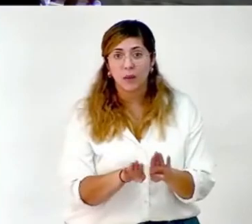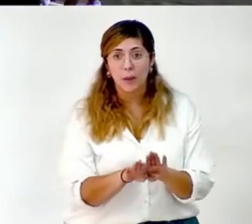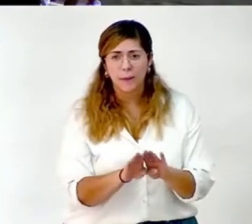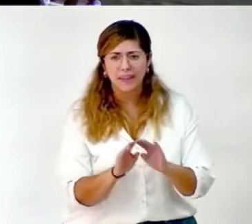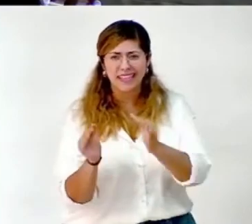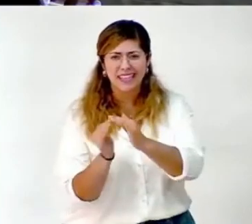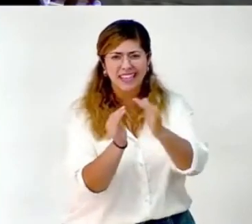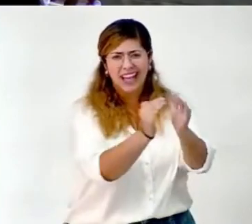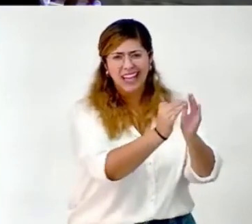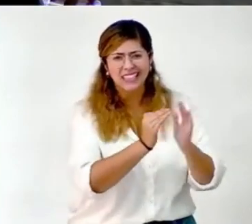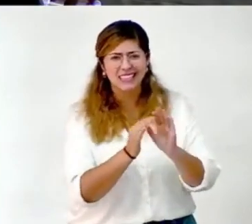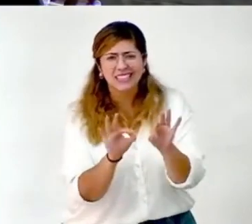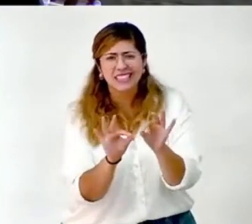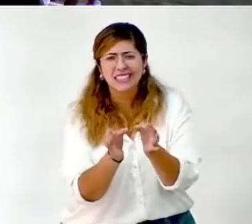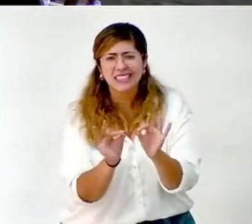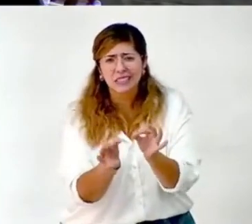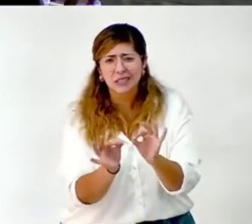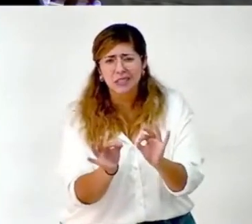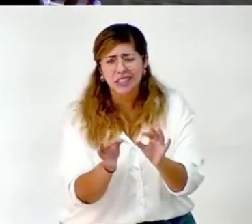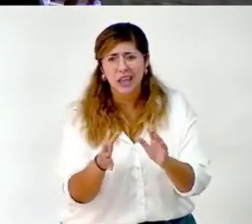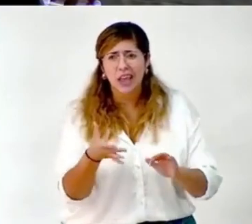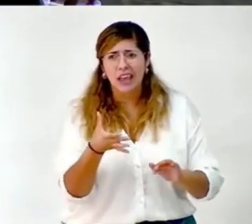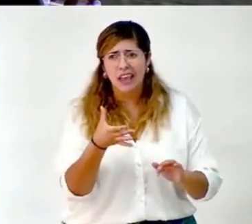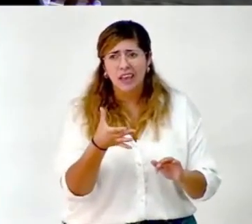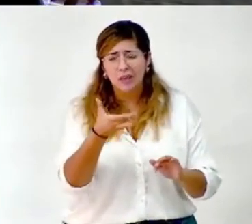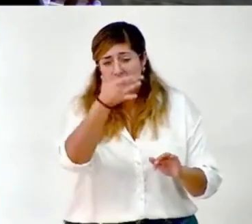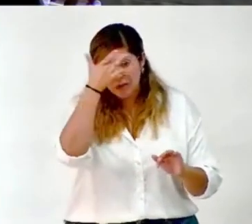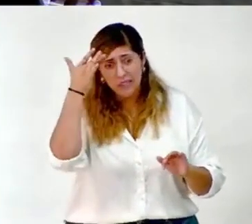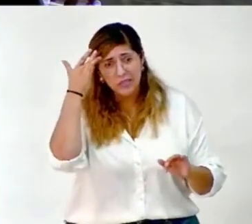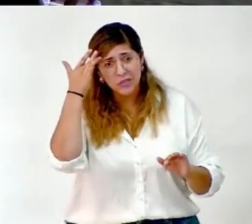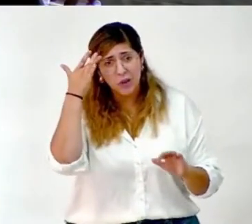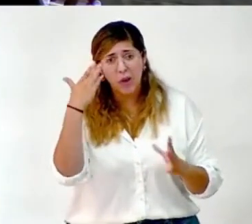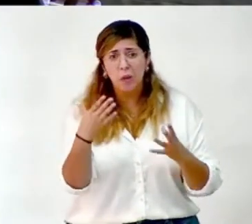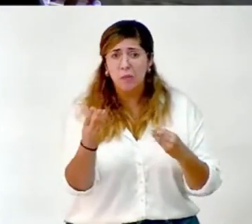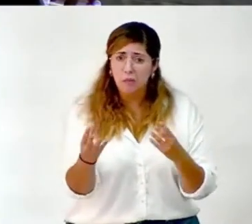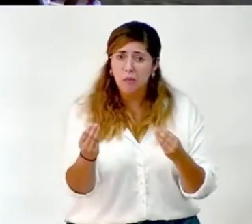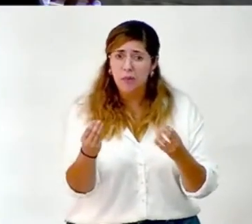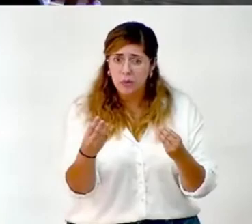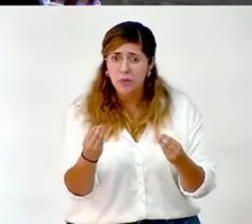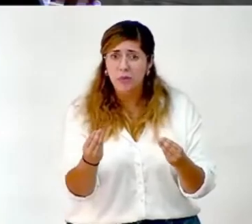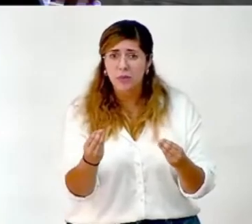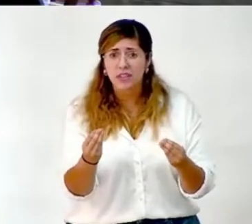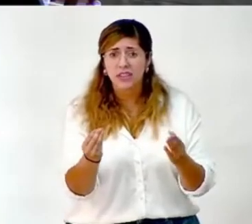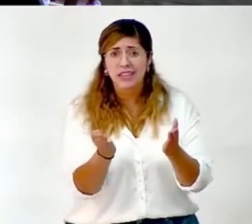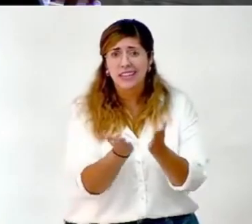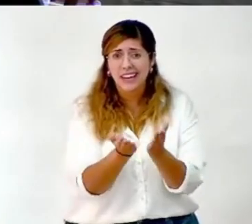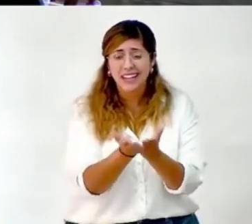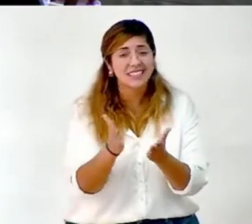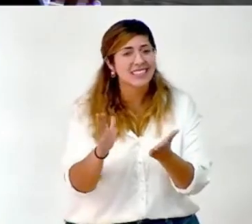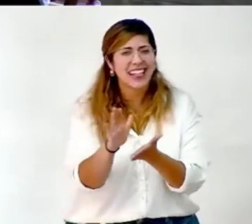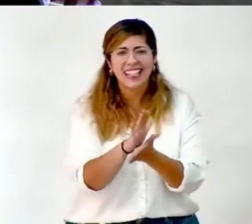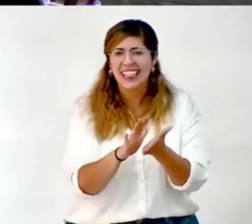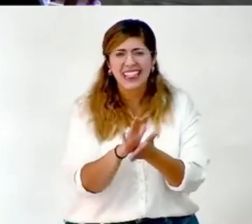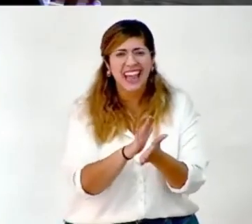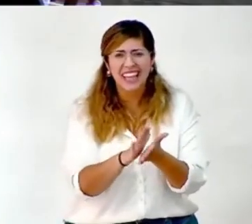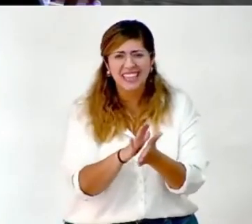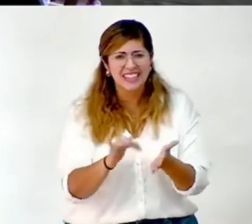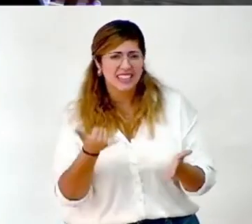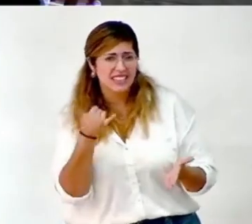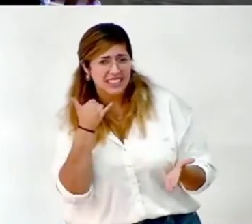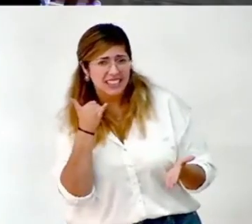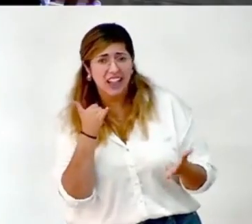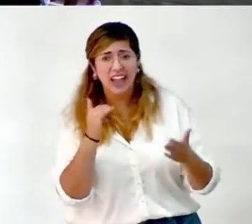Unidos, na região de Pensilvânia. Estes que não têm nenhum tipo de tecnologia, eles andam de carroça, eles não